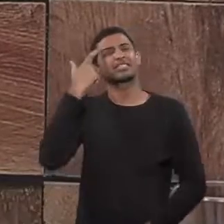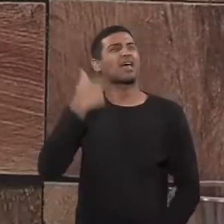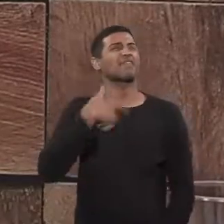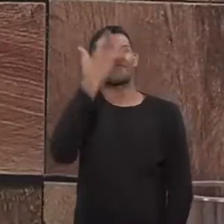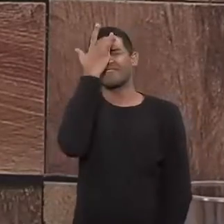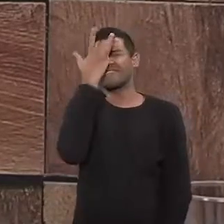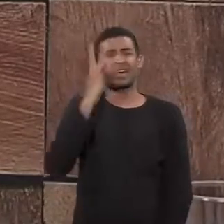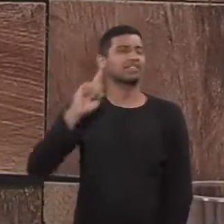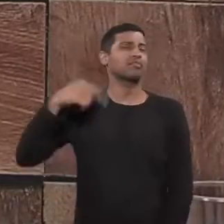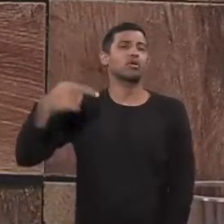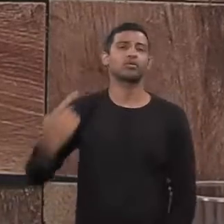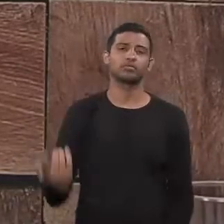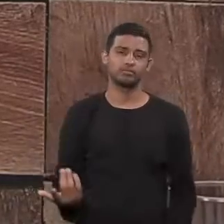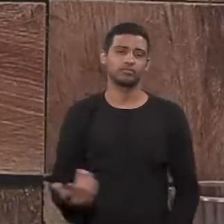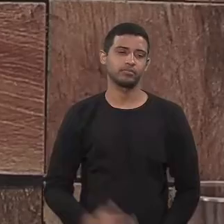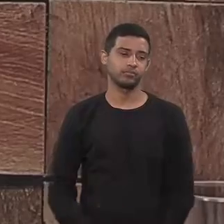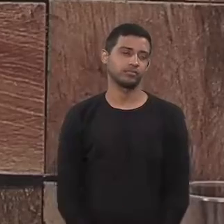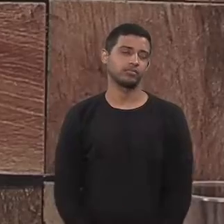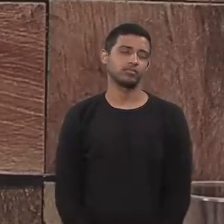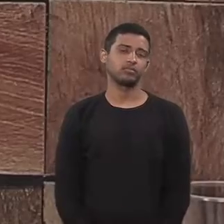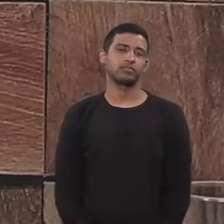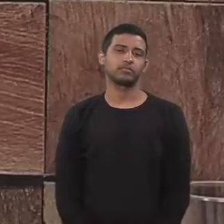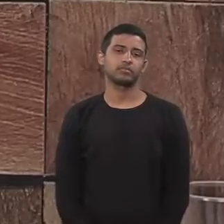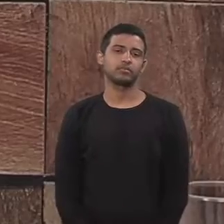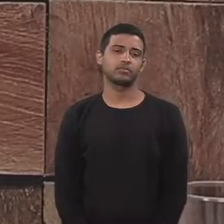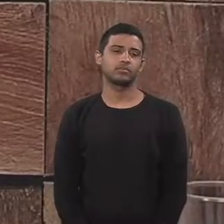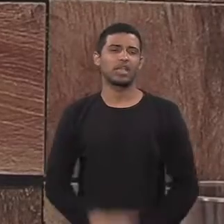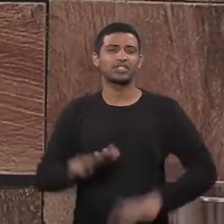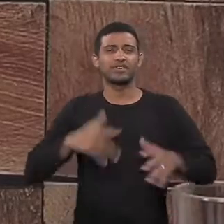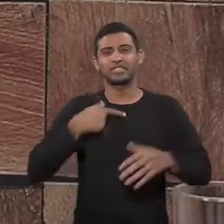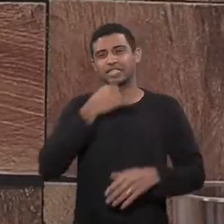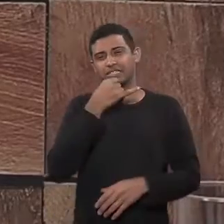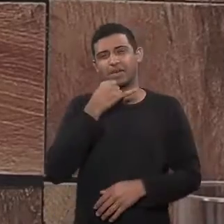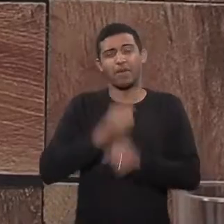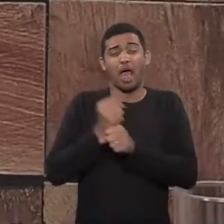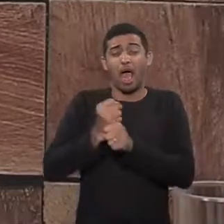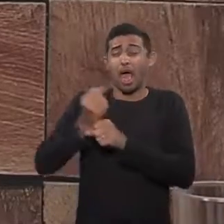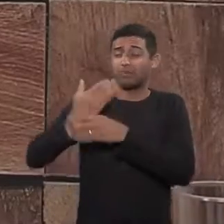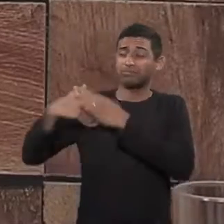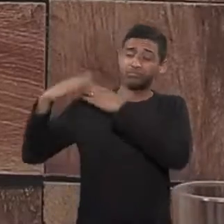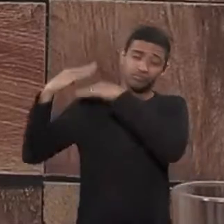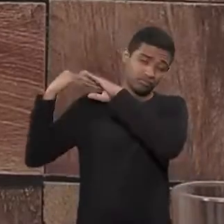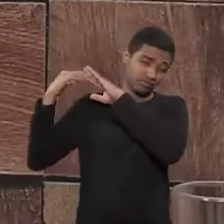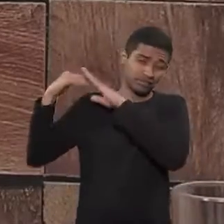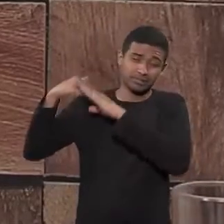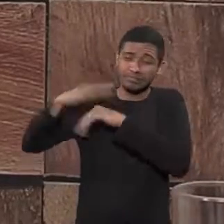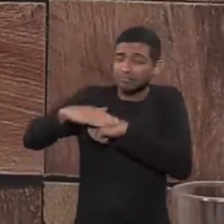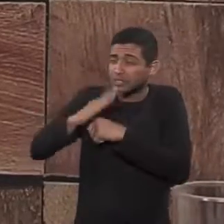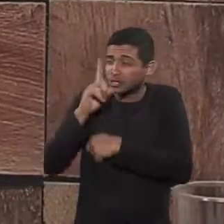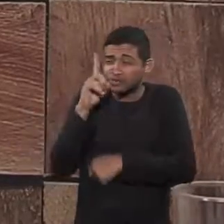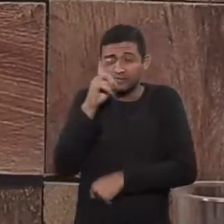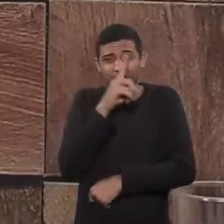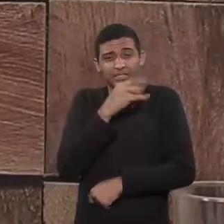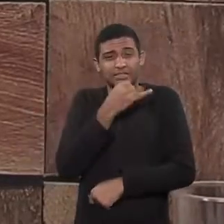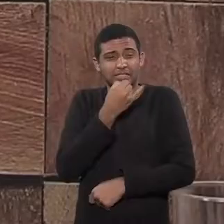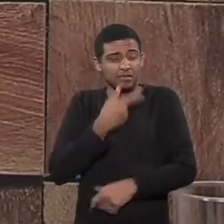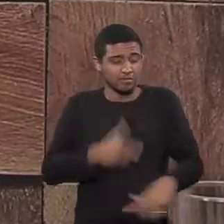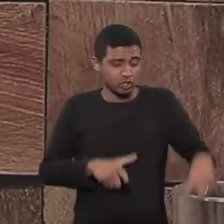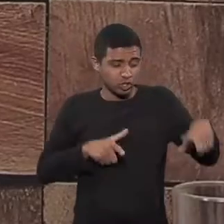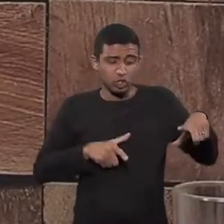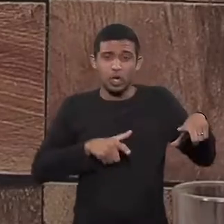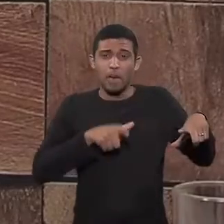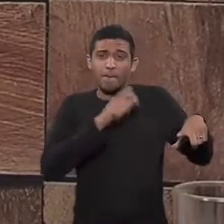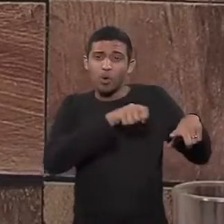fácil. Né? Às vezes, assim, há anos atrás, tudo era tão mais difícil. Para pegar uma partitura, a